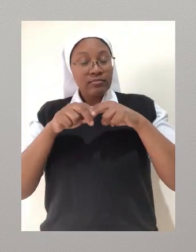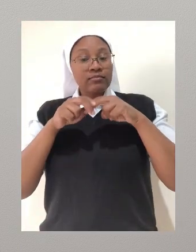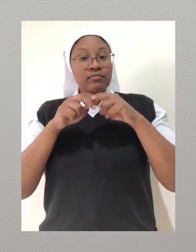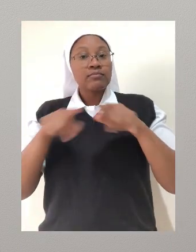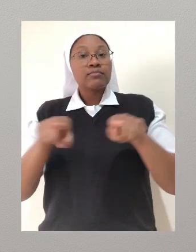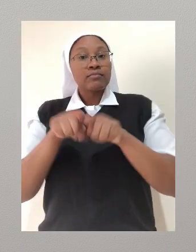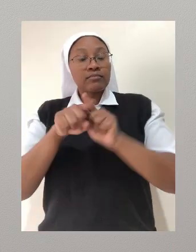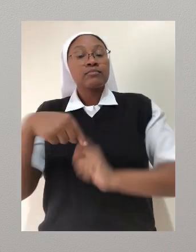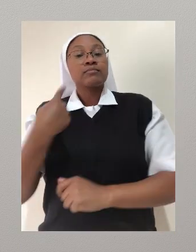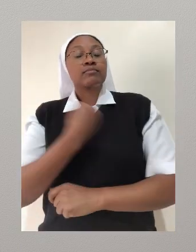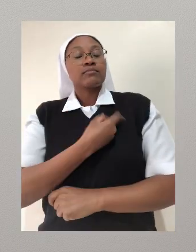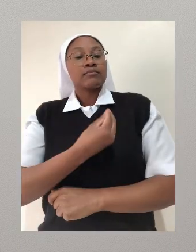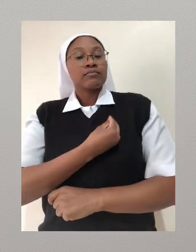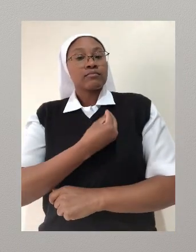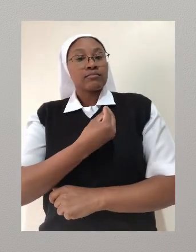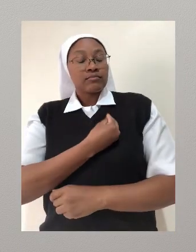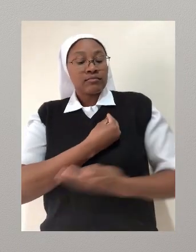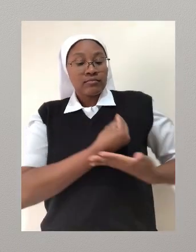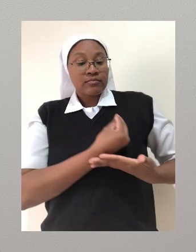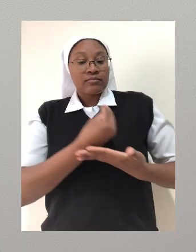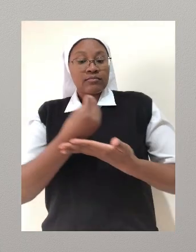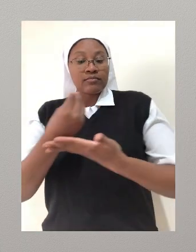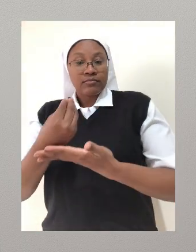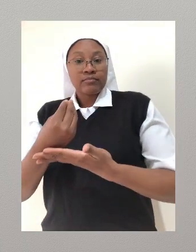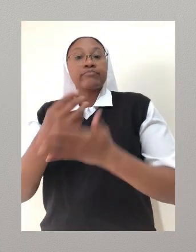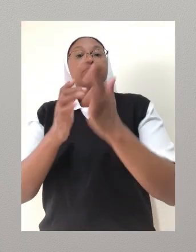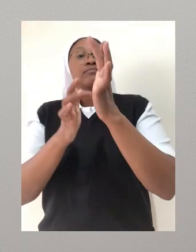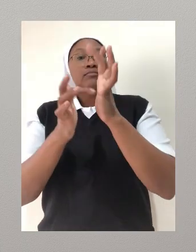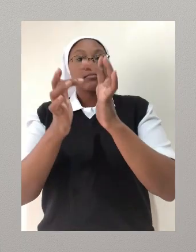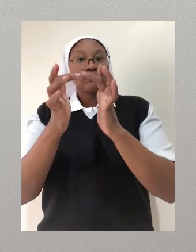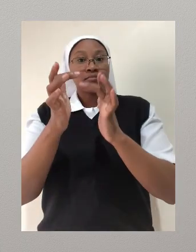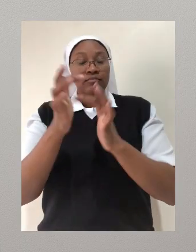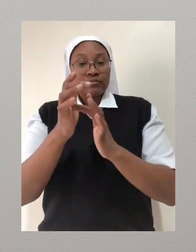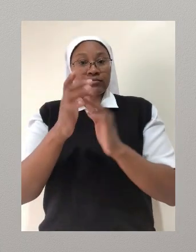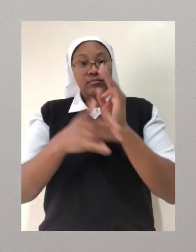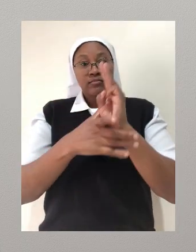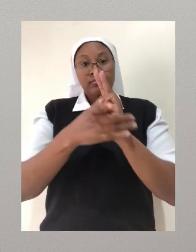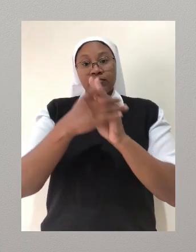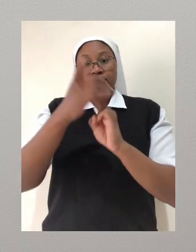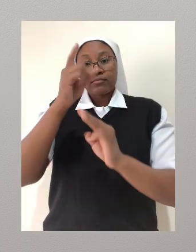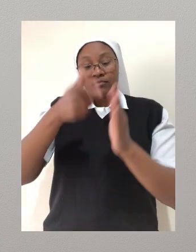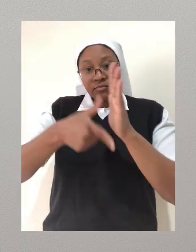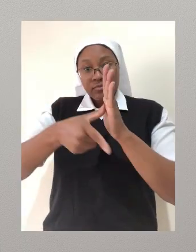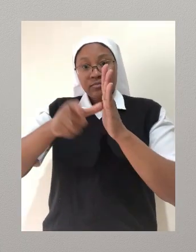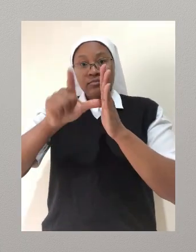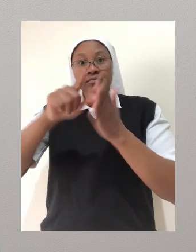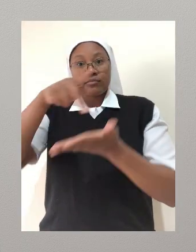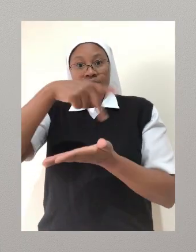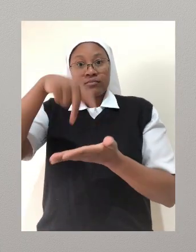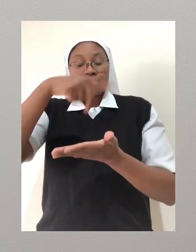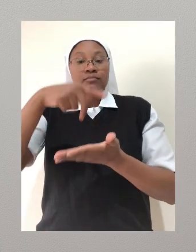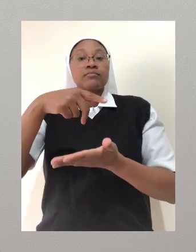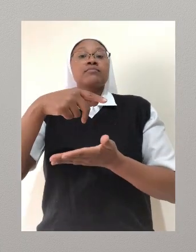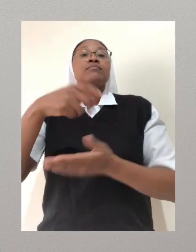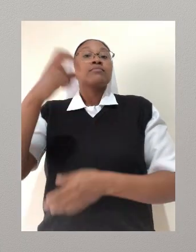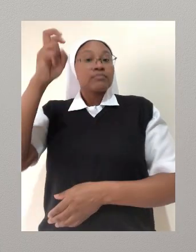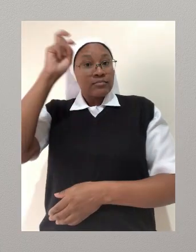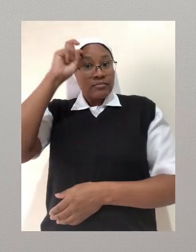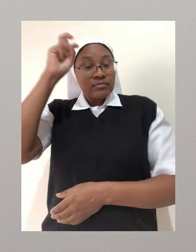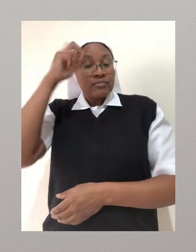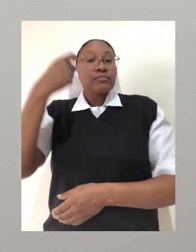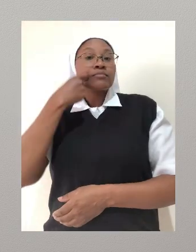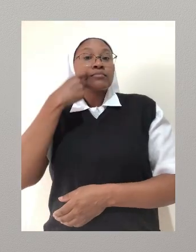por exemplo viveremos a entrega de Jesus nutrido ou Pascal na quinta-feira à noite na sexta-feira